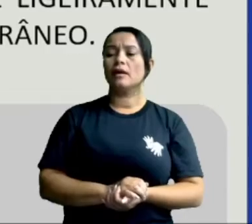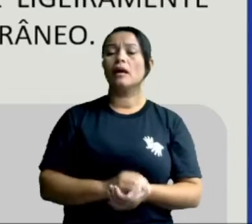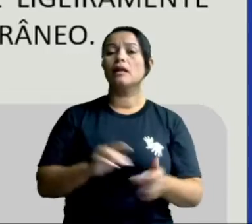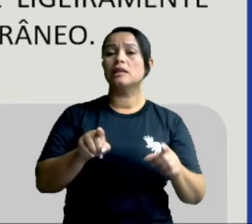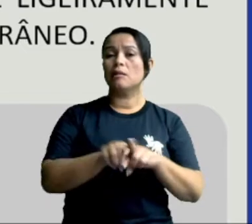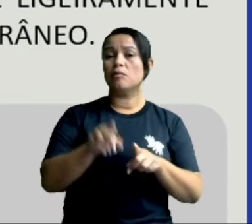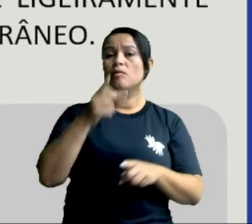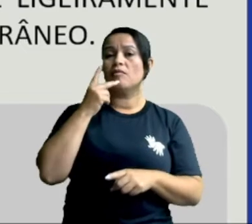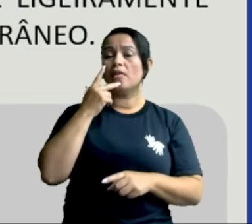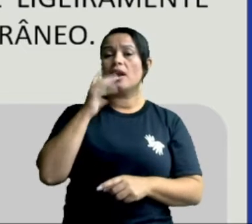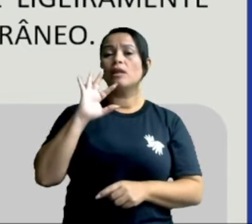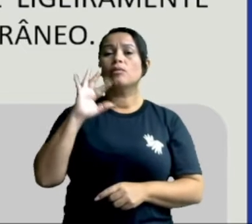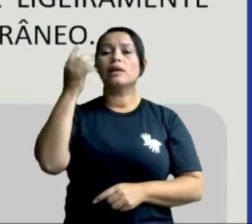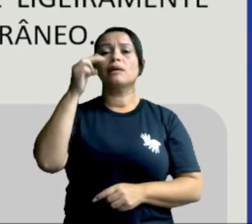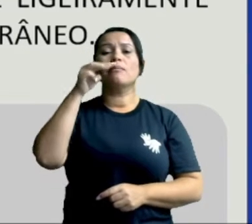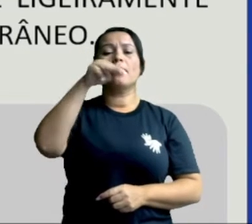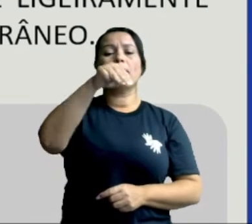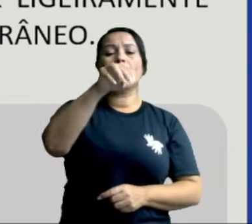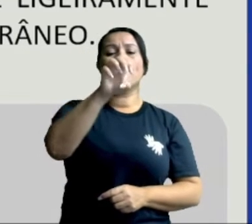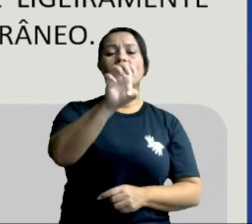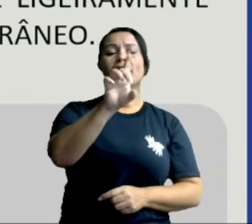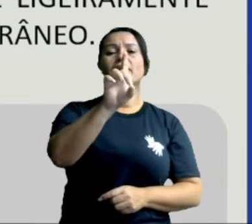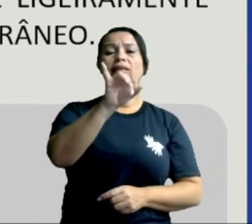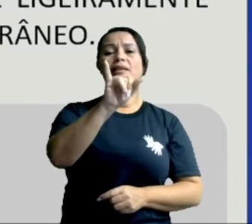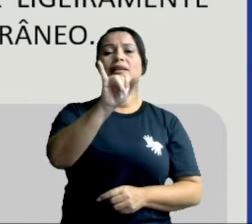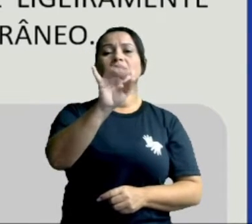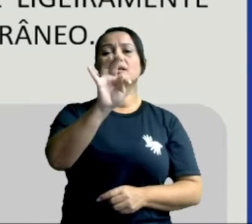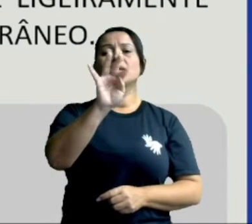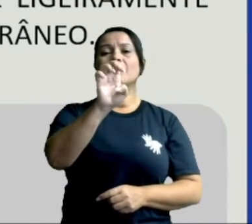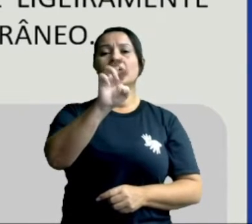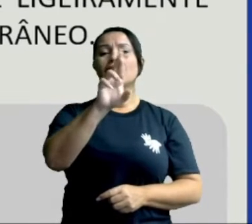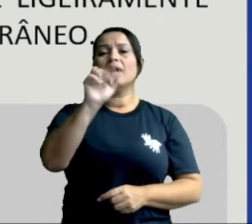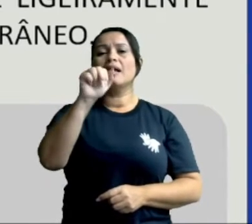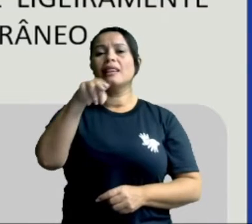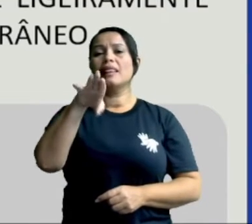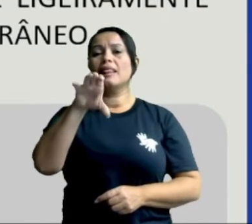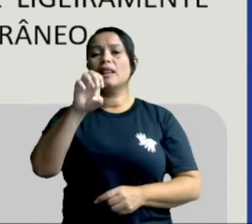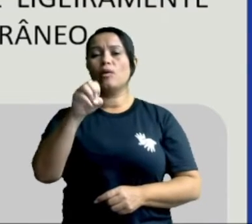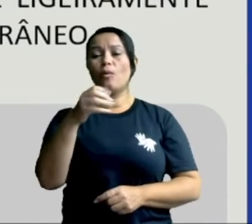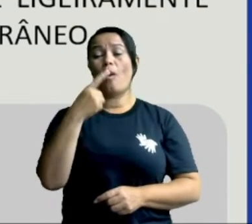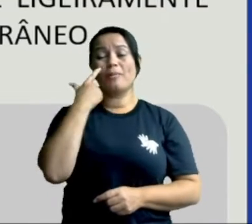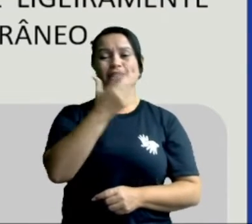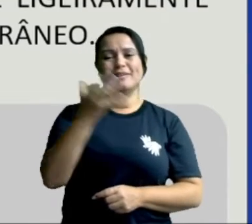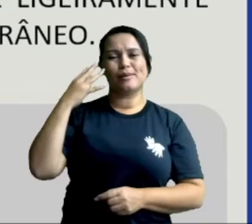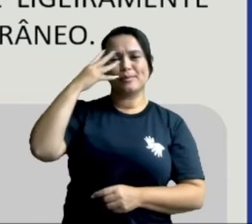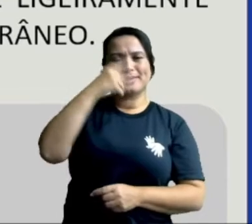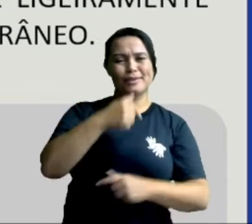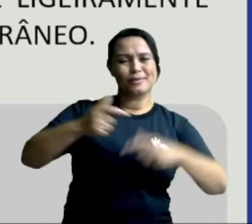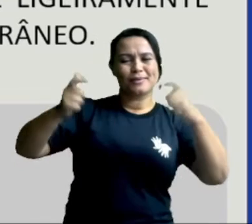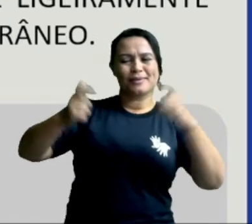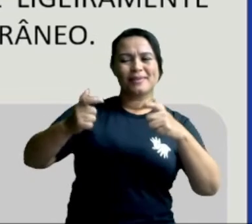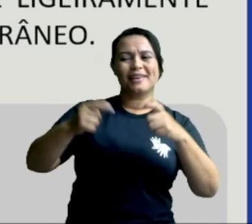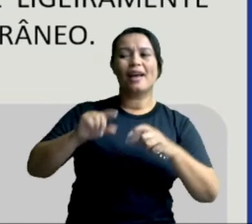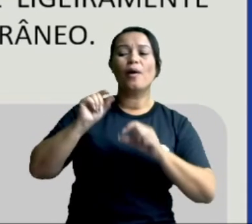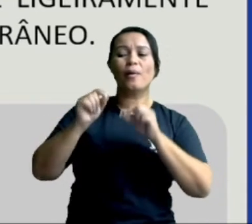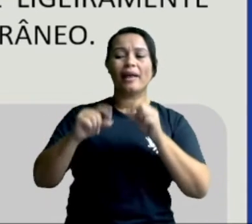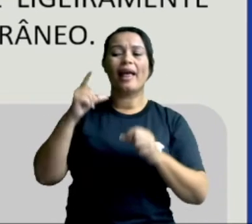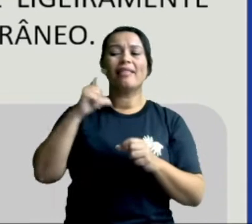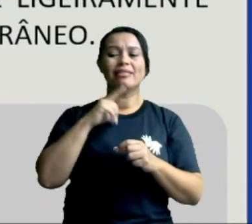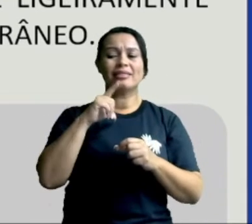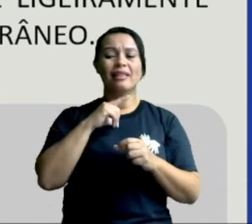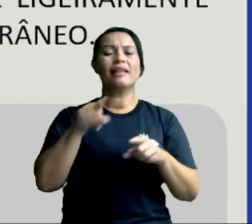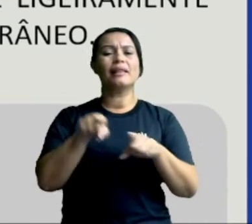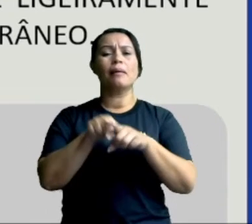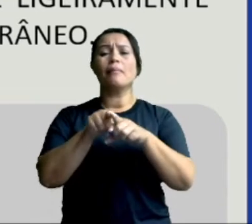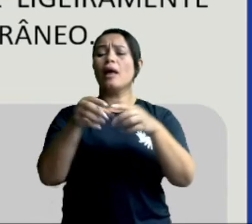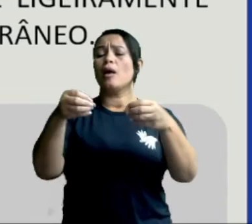e os falar agora do clima Mediterrâneo o gabinete em esse né ó ocorre principalmente nas regiões